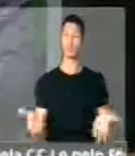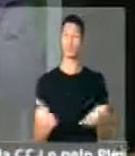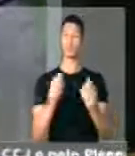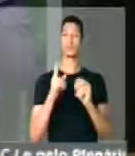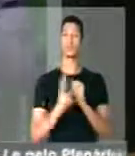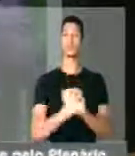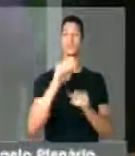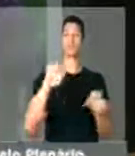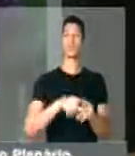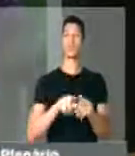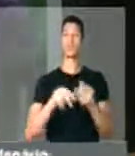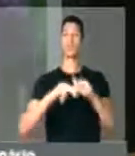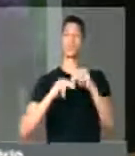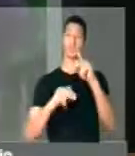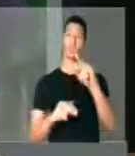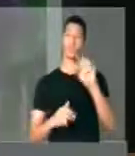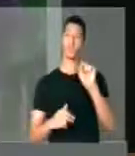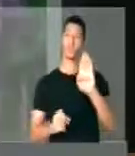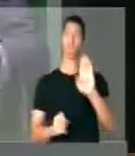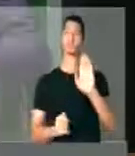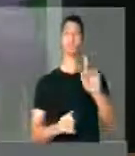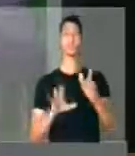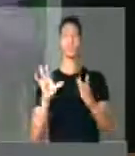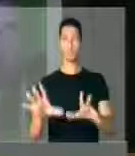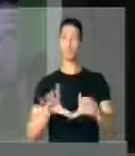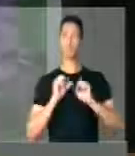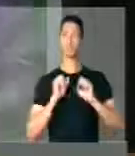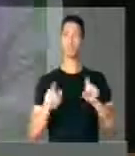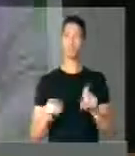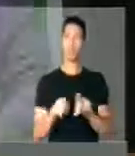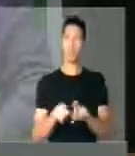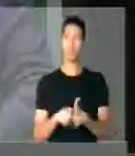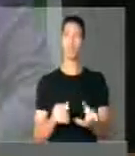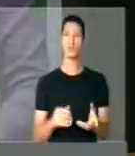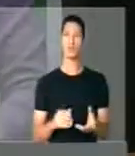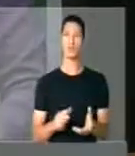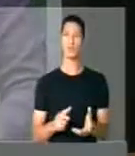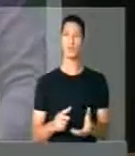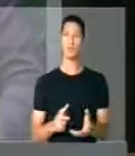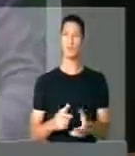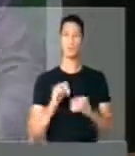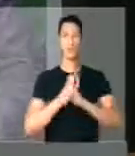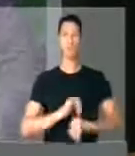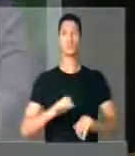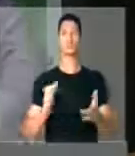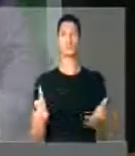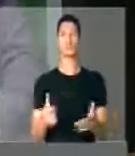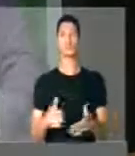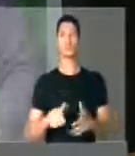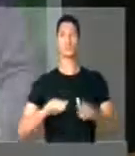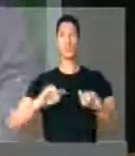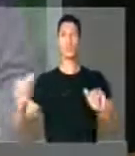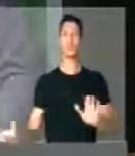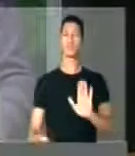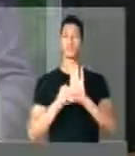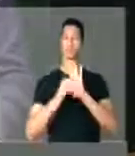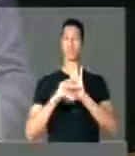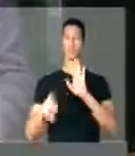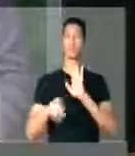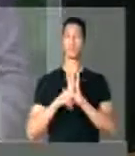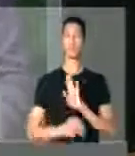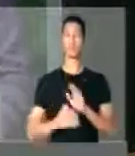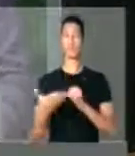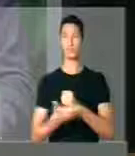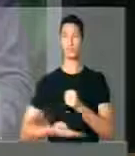finalmente, continuada pelo PSB, que absorveu e digamos assim, se apropriou